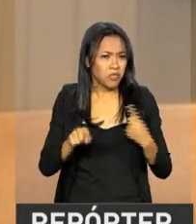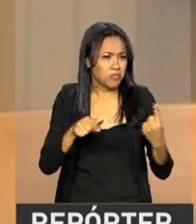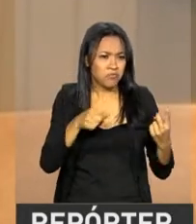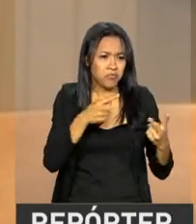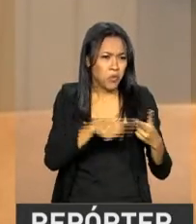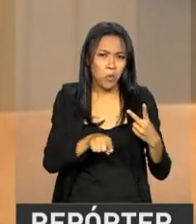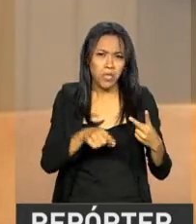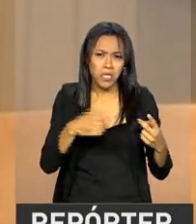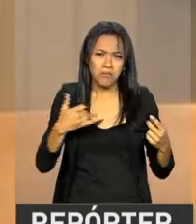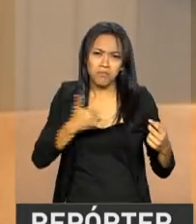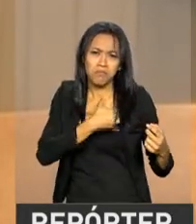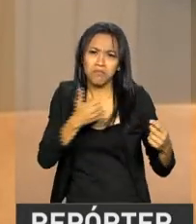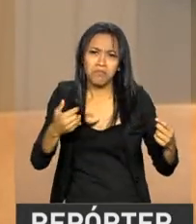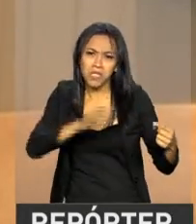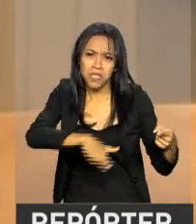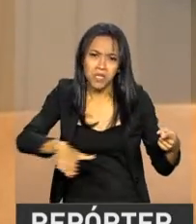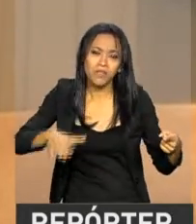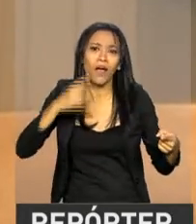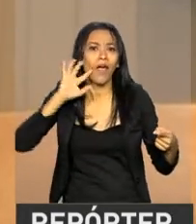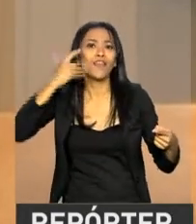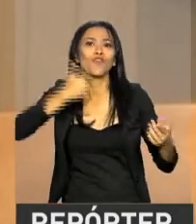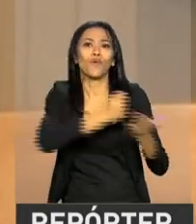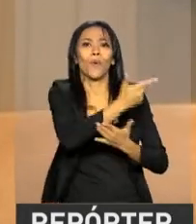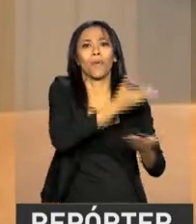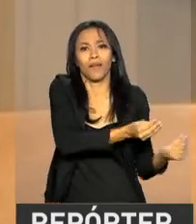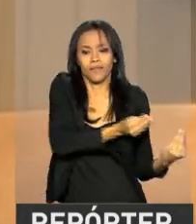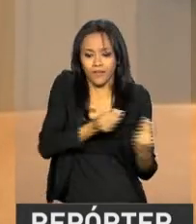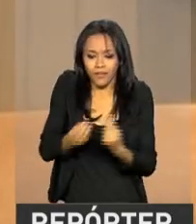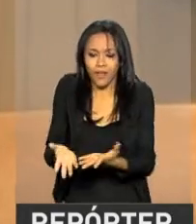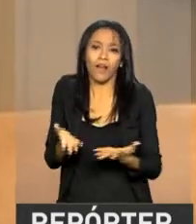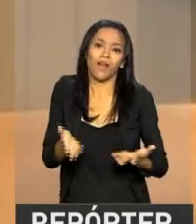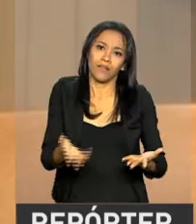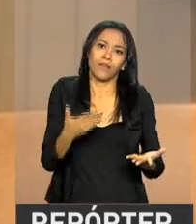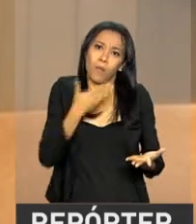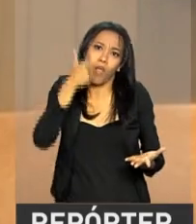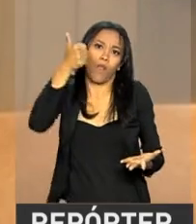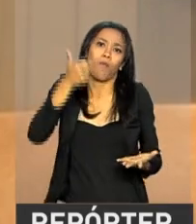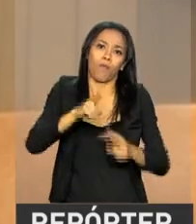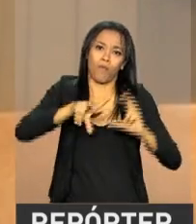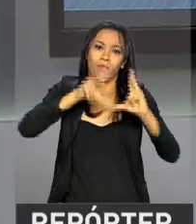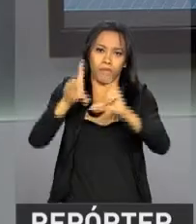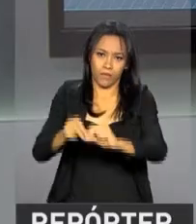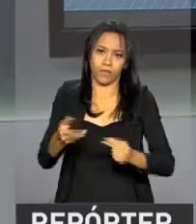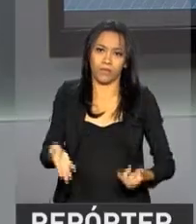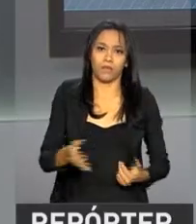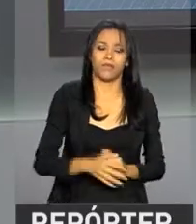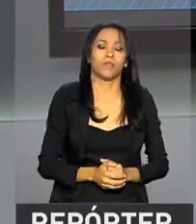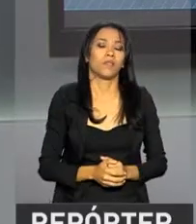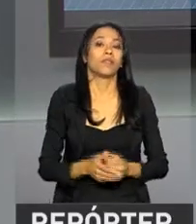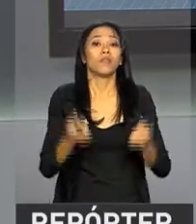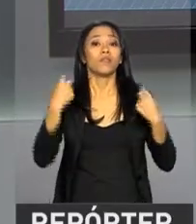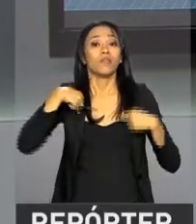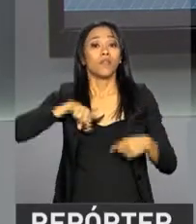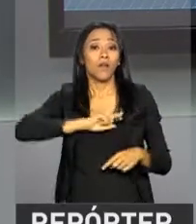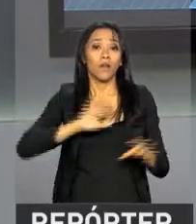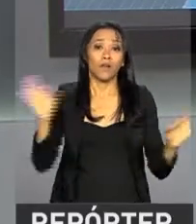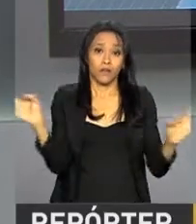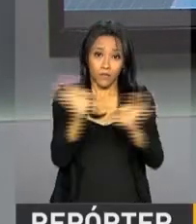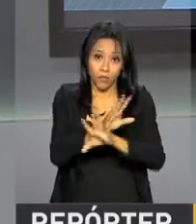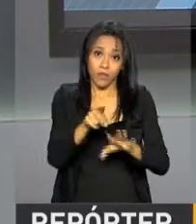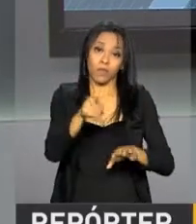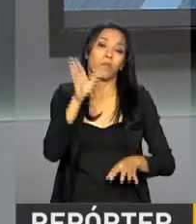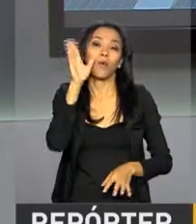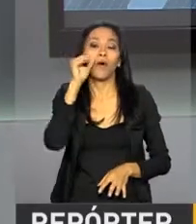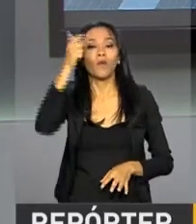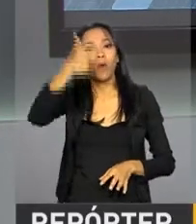acabam jogando a favor dos pais indiretamente das crianças que não poderão por exemplo um pouco melhor esse ano nós ficamos por aqui você pode